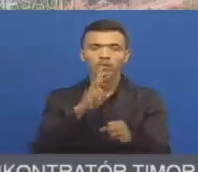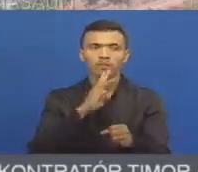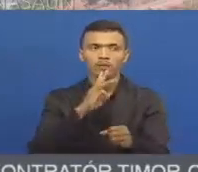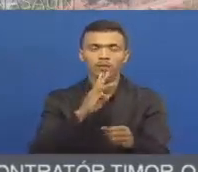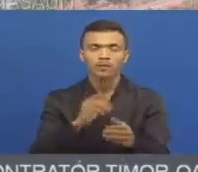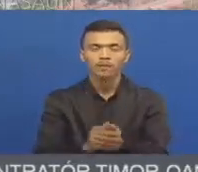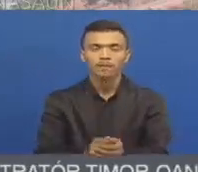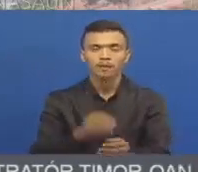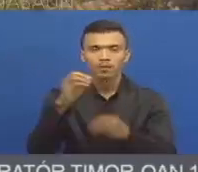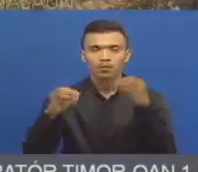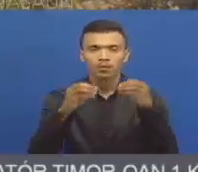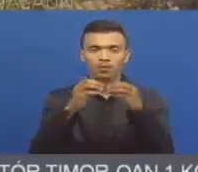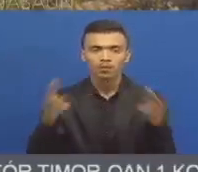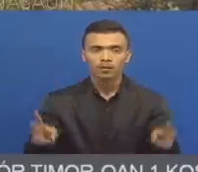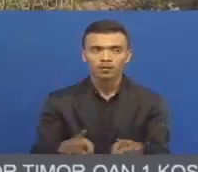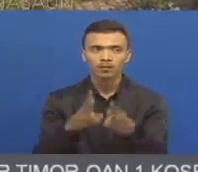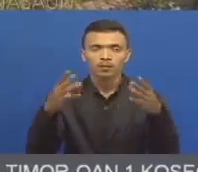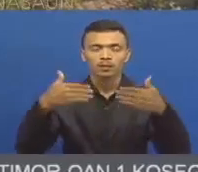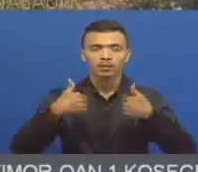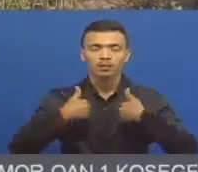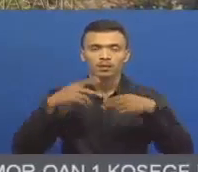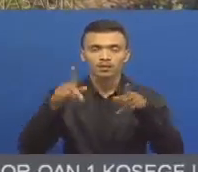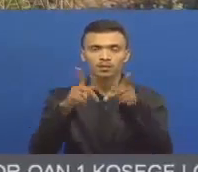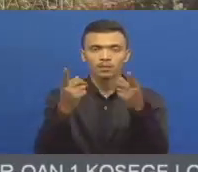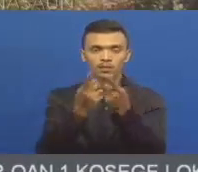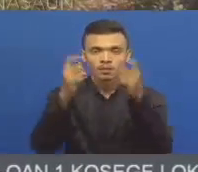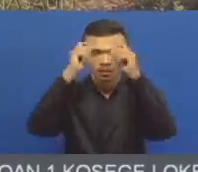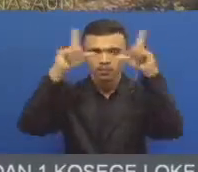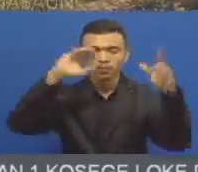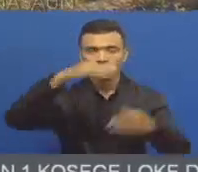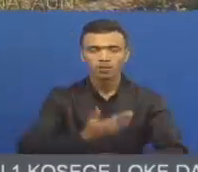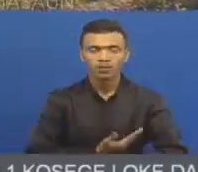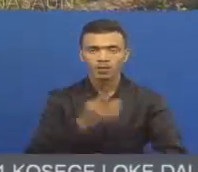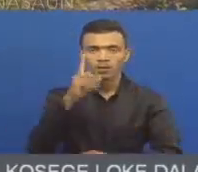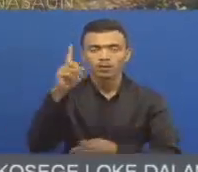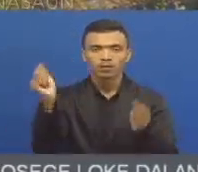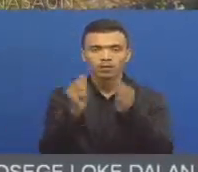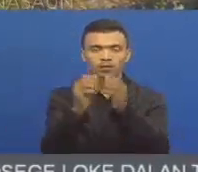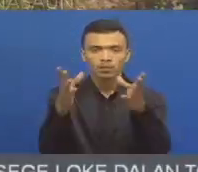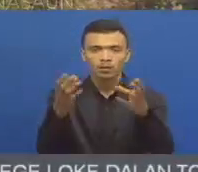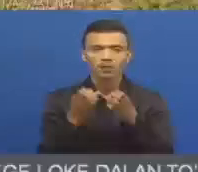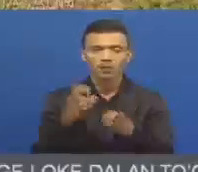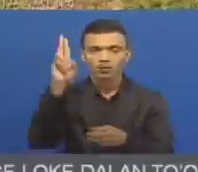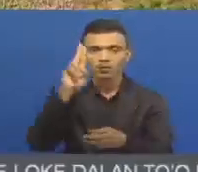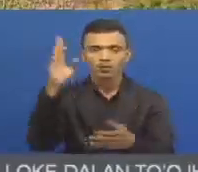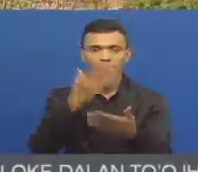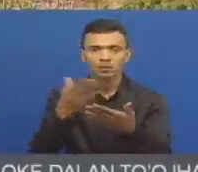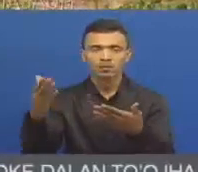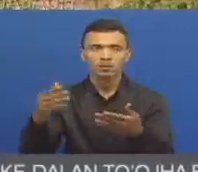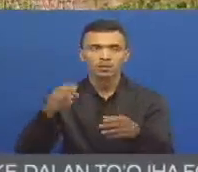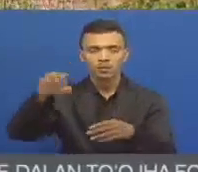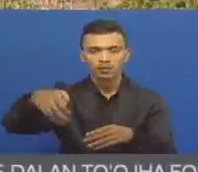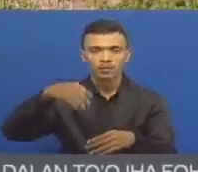Mas bem quando vai estrada, e o contractor timuruanida, não vai rolar em luak, não vontade toma, usa um equipamento pesado,